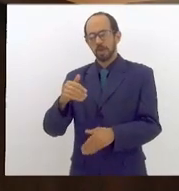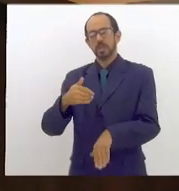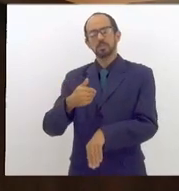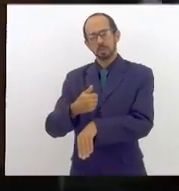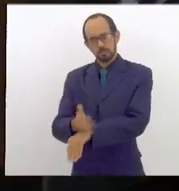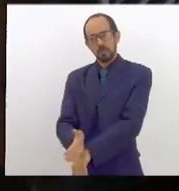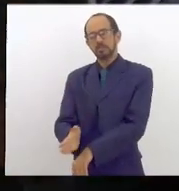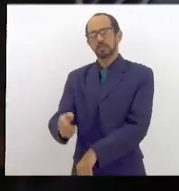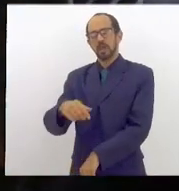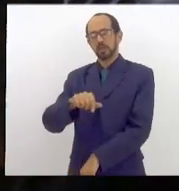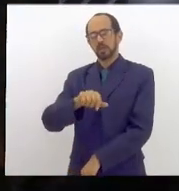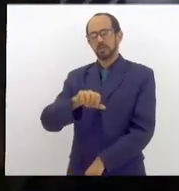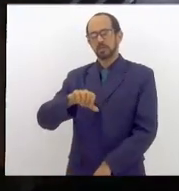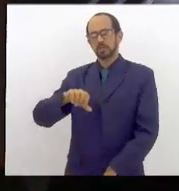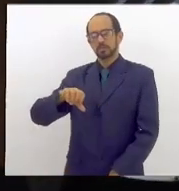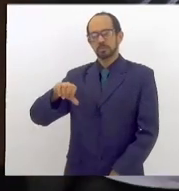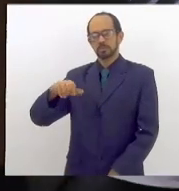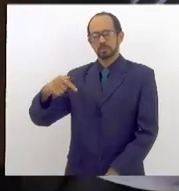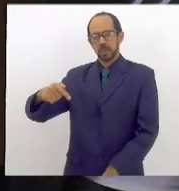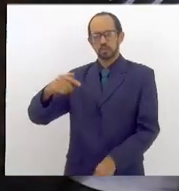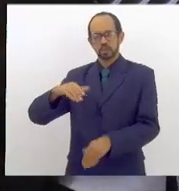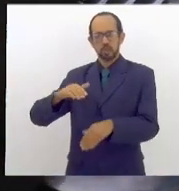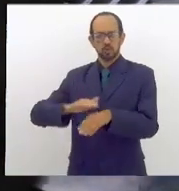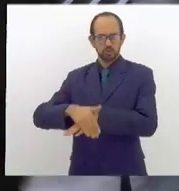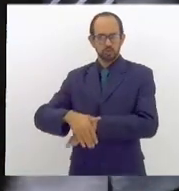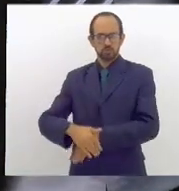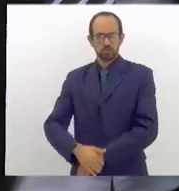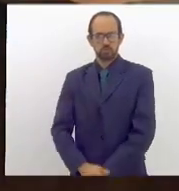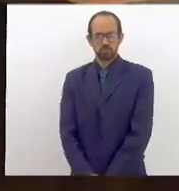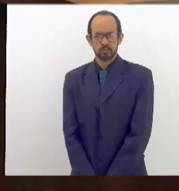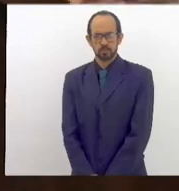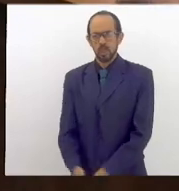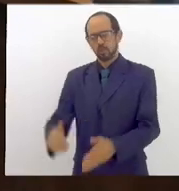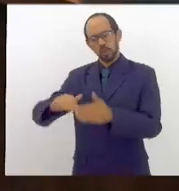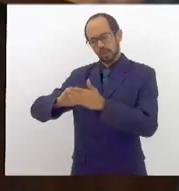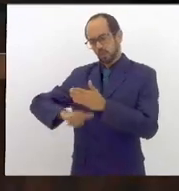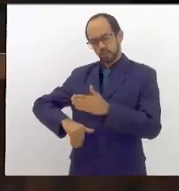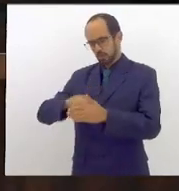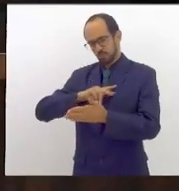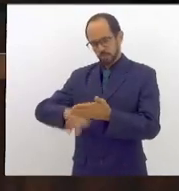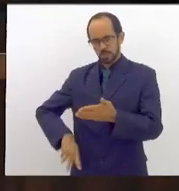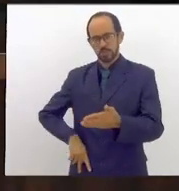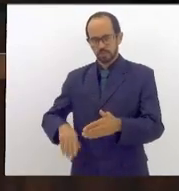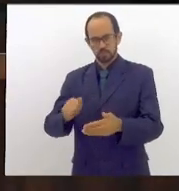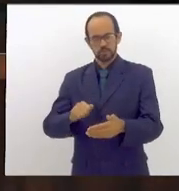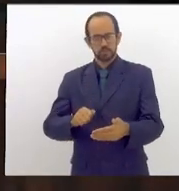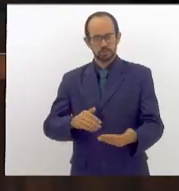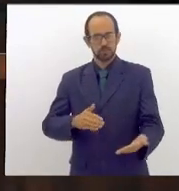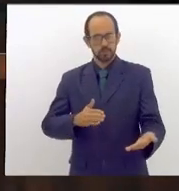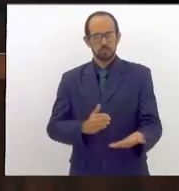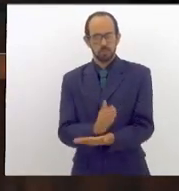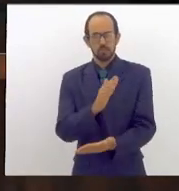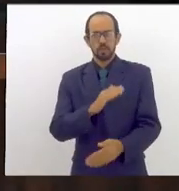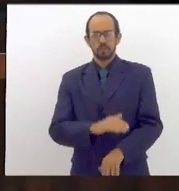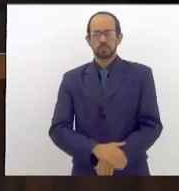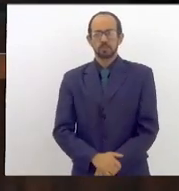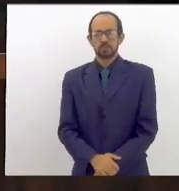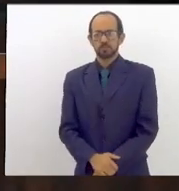vai passar tem mais uma tô retirando Tá ok aprovado abrir